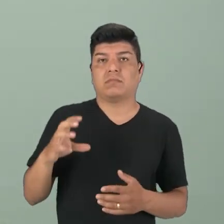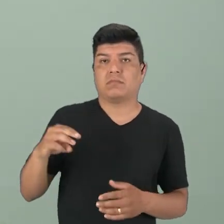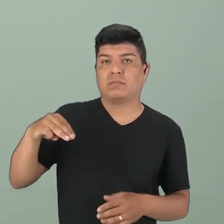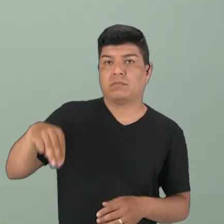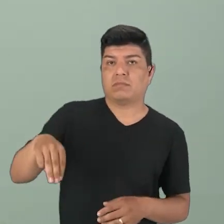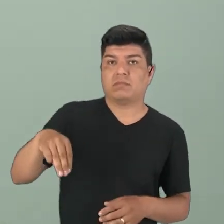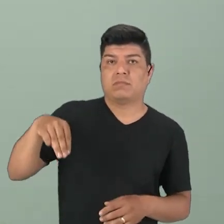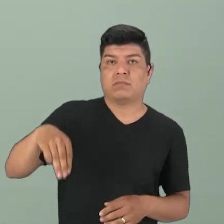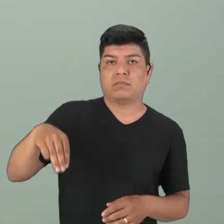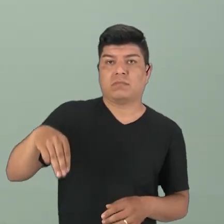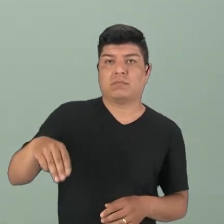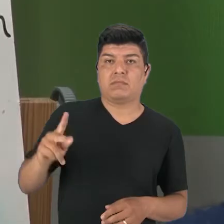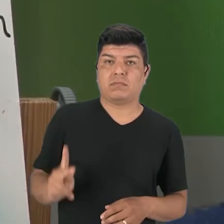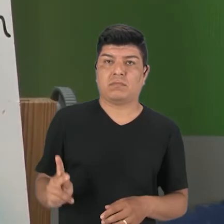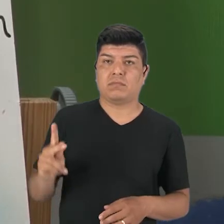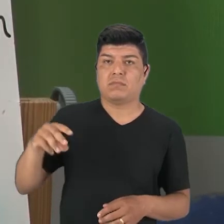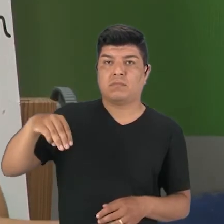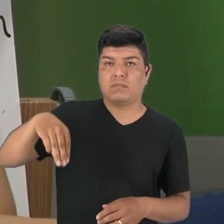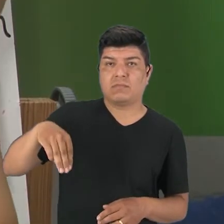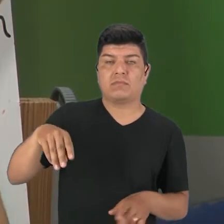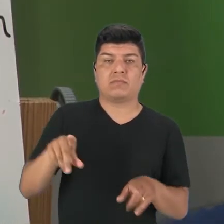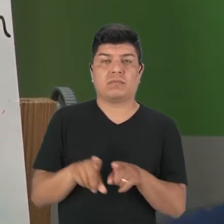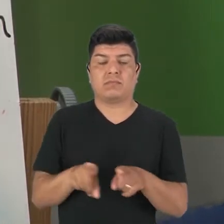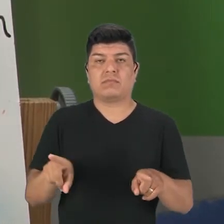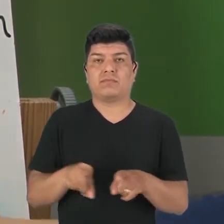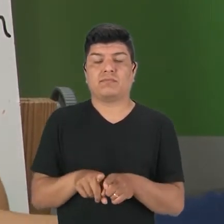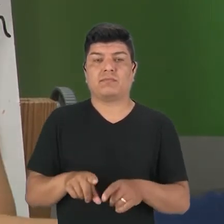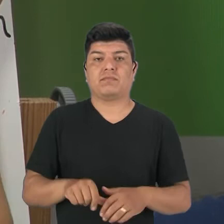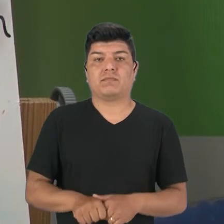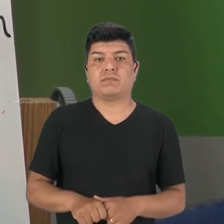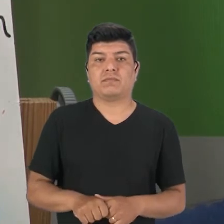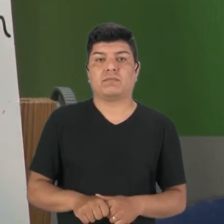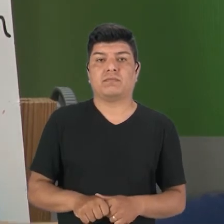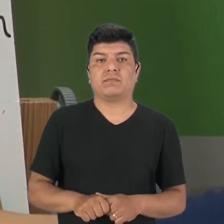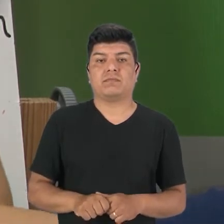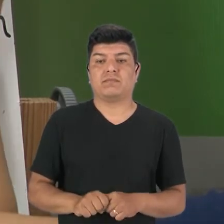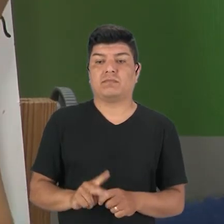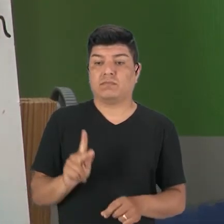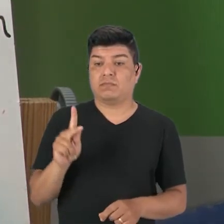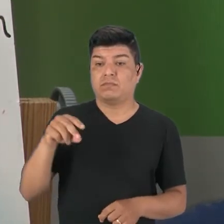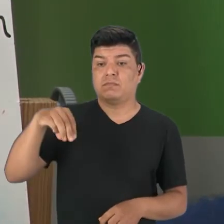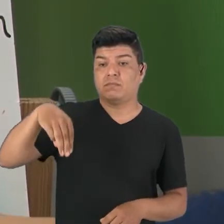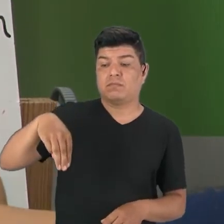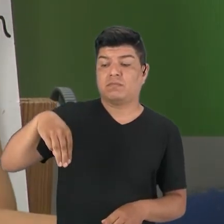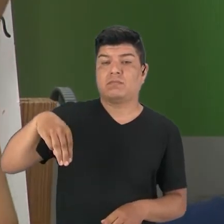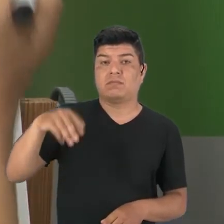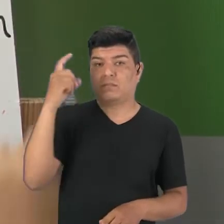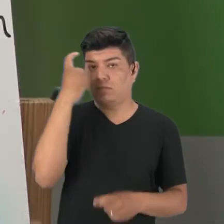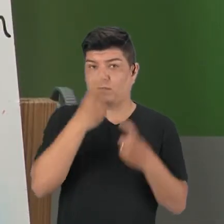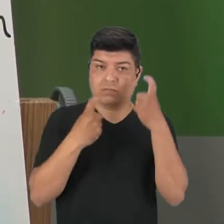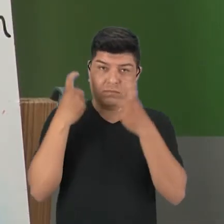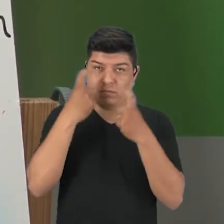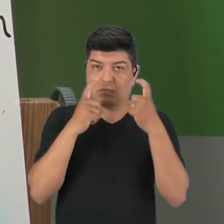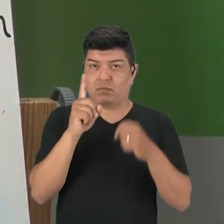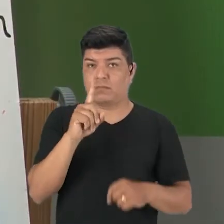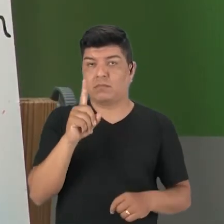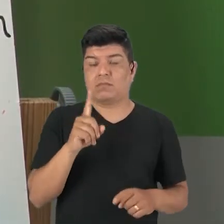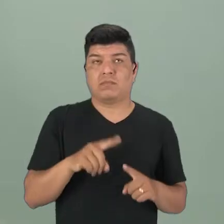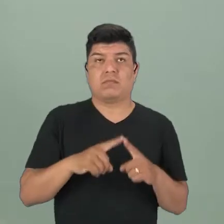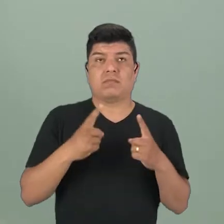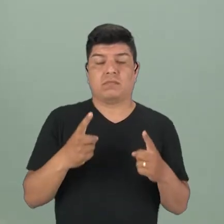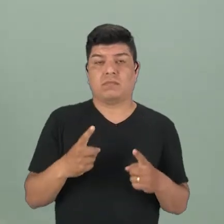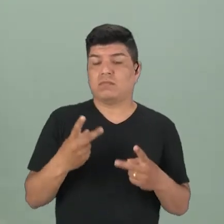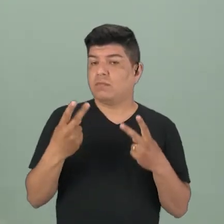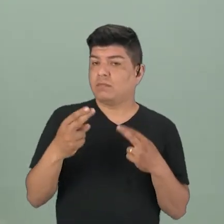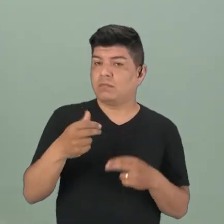centímetros, metros e quilômetros. Geralmente essa decímetro, ó. Vocês não precisam se preocupar com ela, mas lembro que é